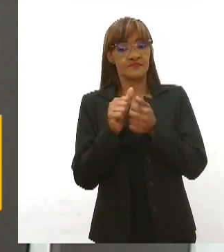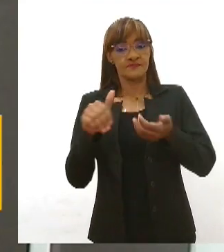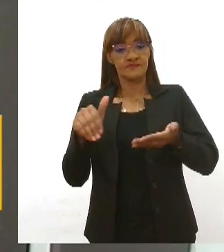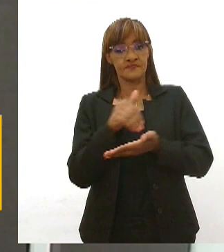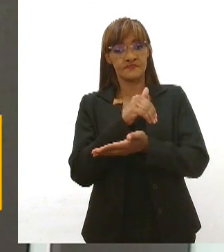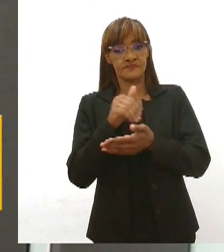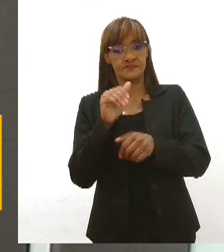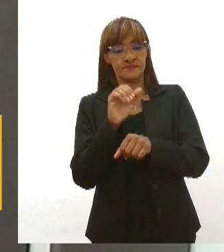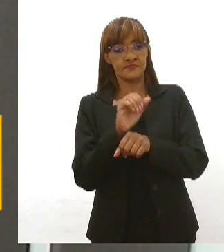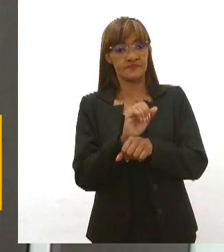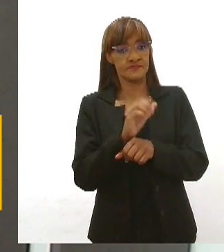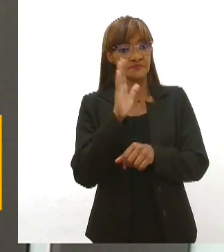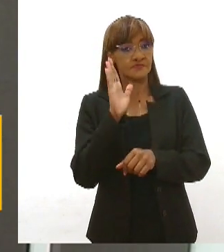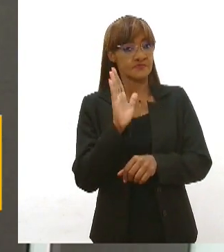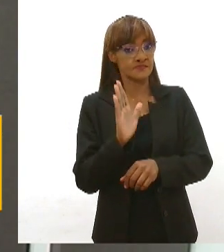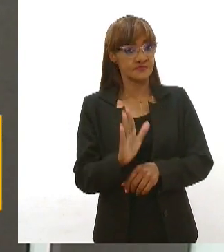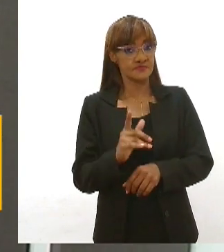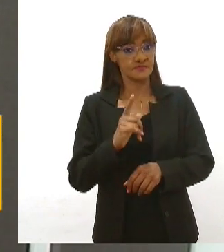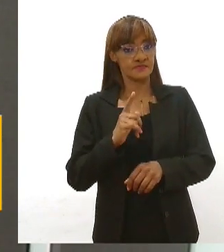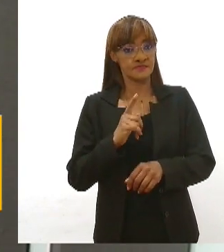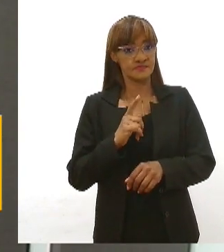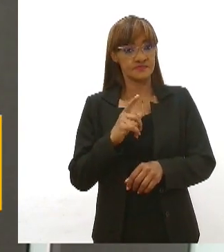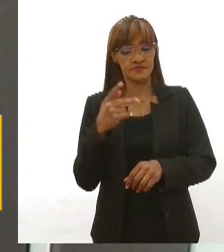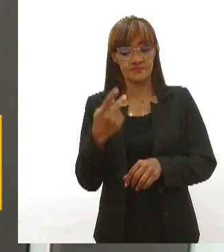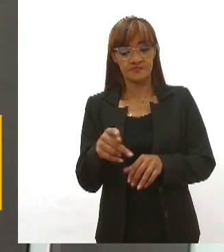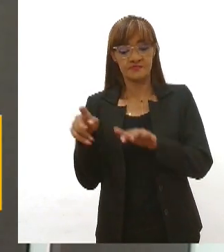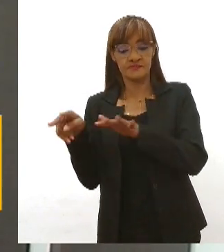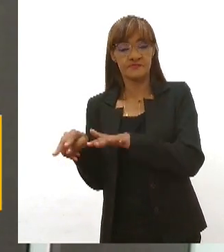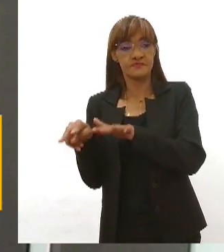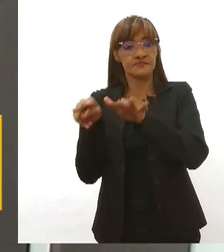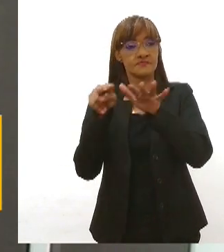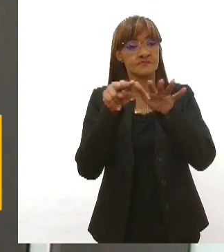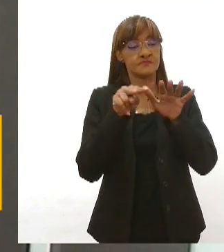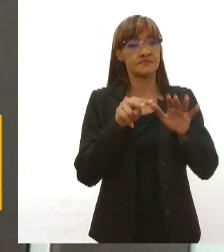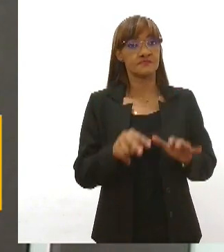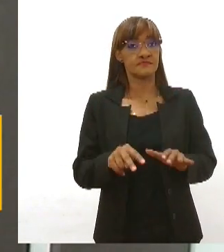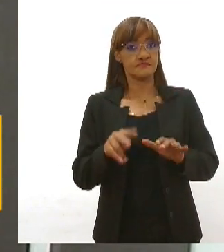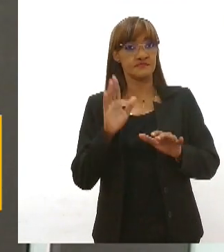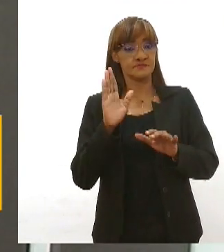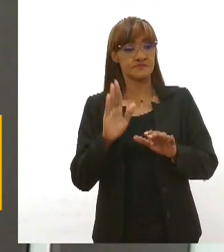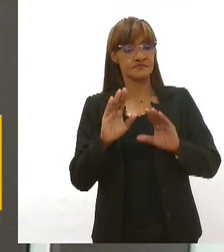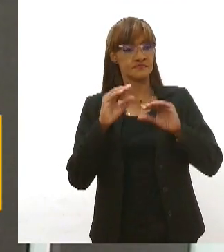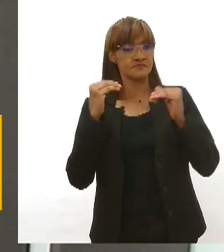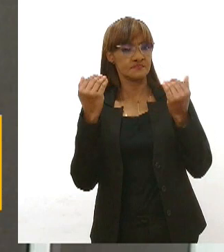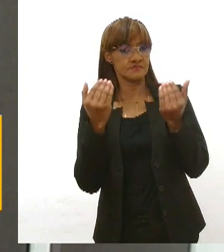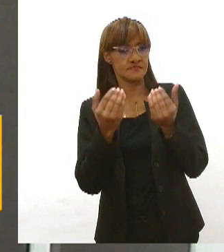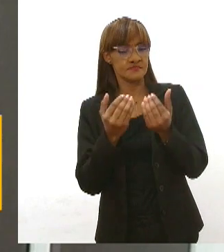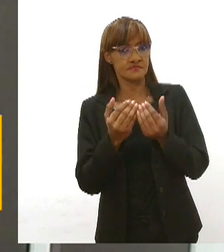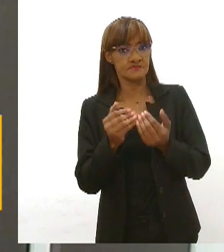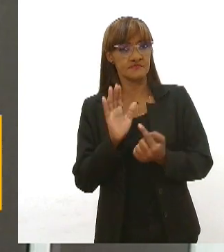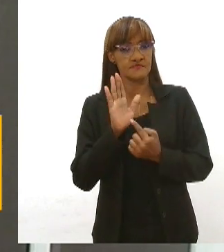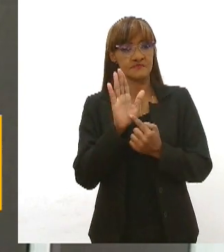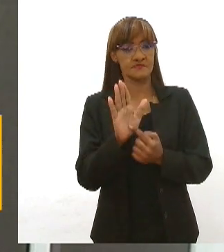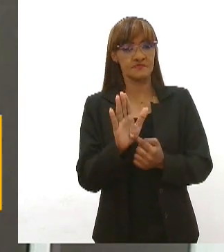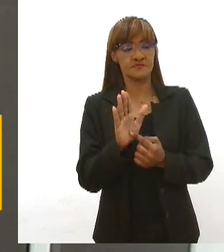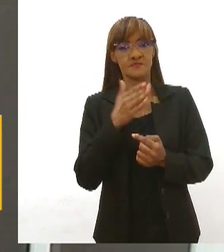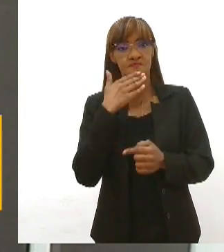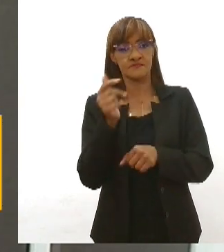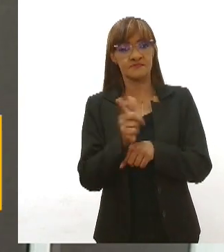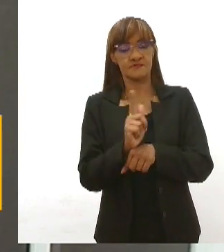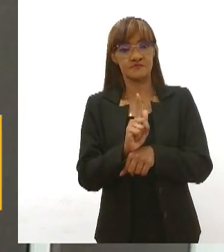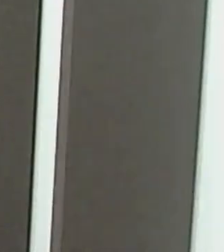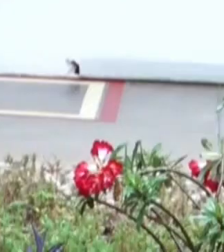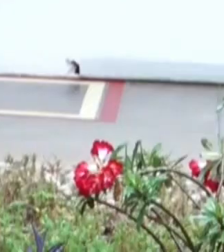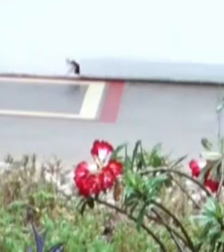Ambiente, realiza durante esta semana eventos que reforçam a importância da boa gestão dos recursos hídricos.